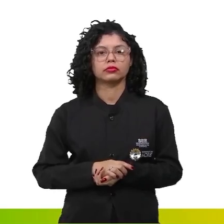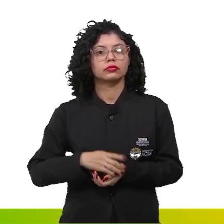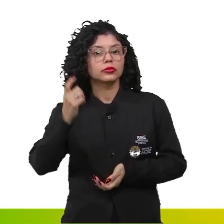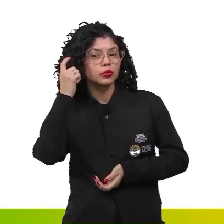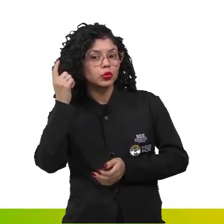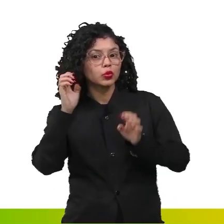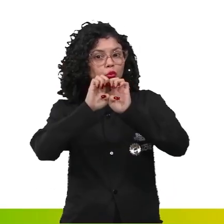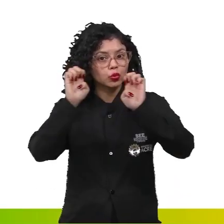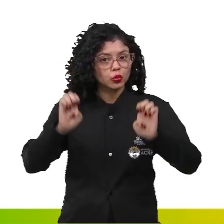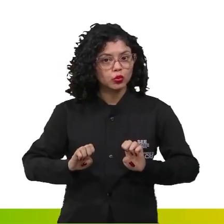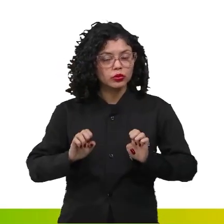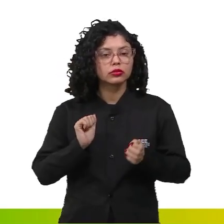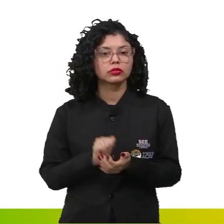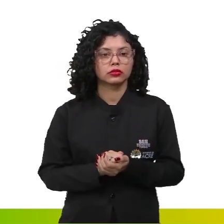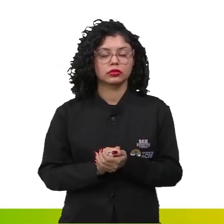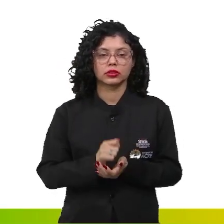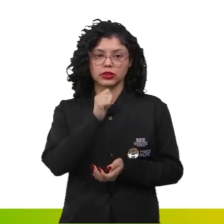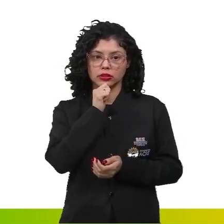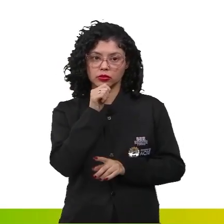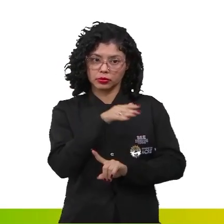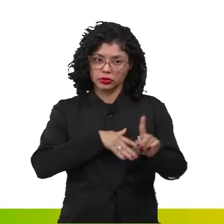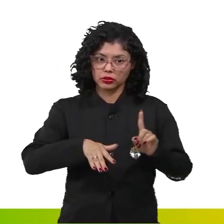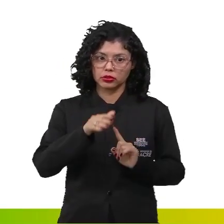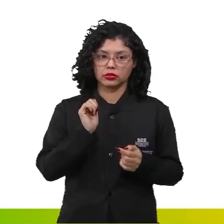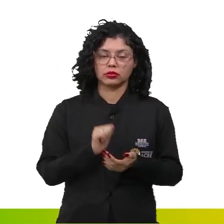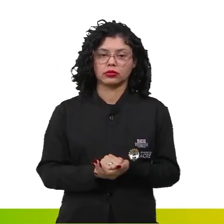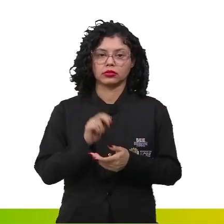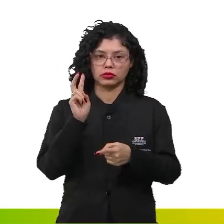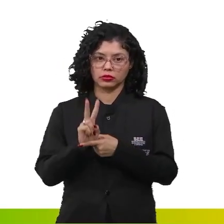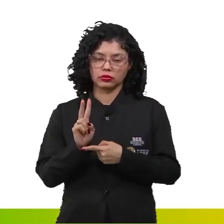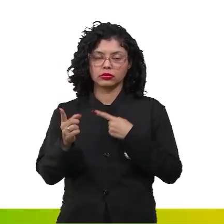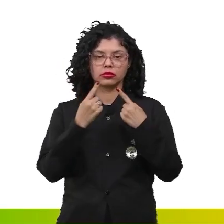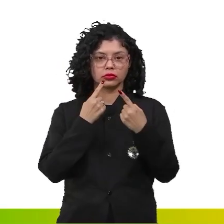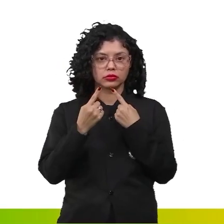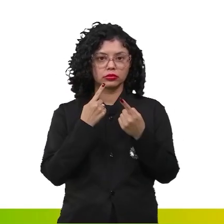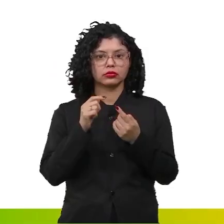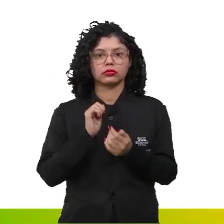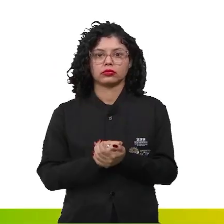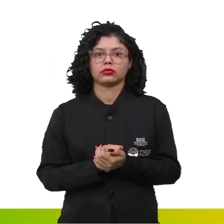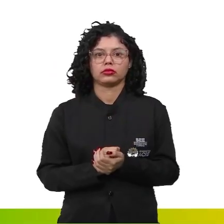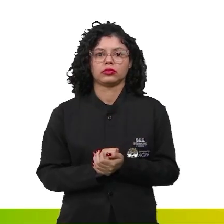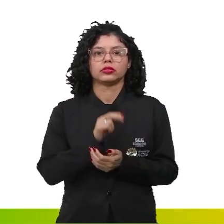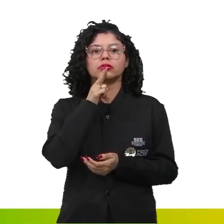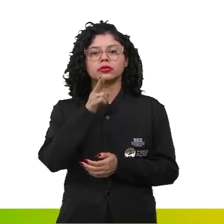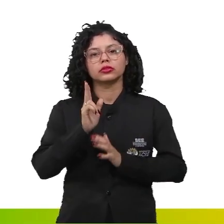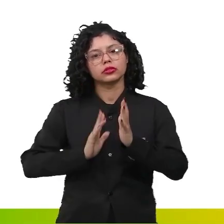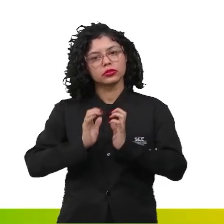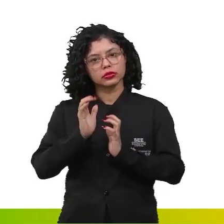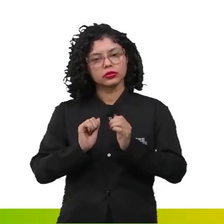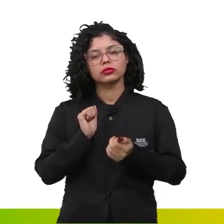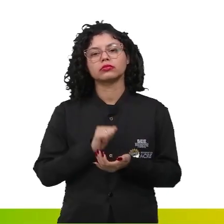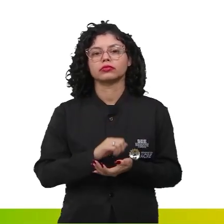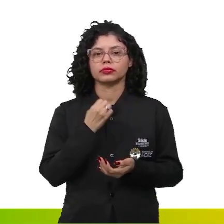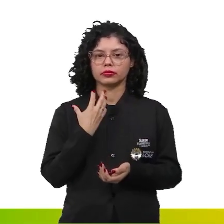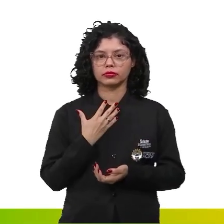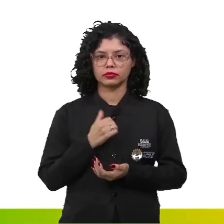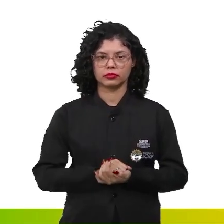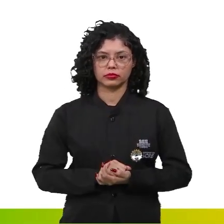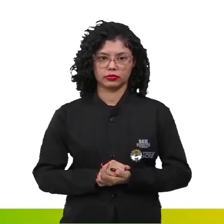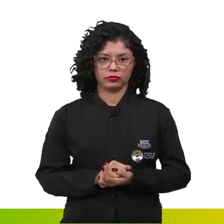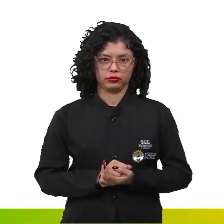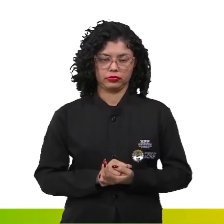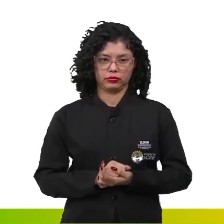repensar estruturas e atitudes, favorecendo um ambiente de cooperação, diálogo e resolução de conflitos de forma